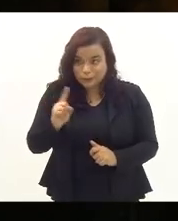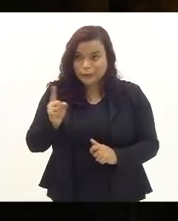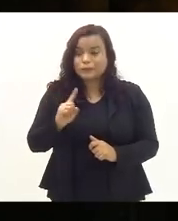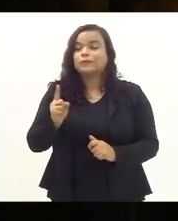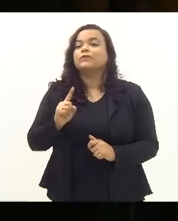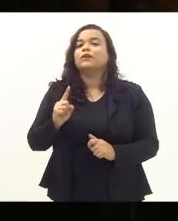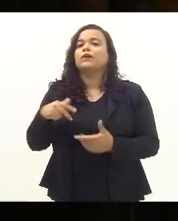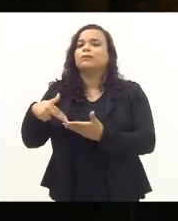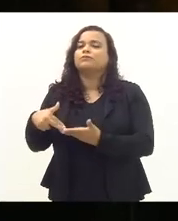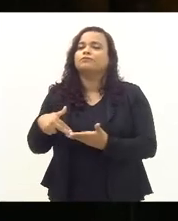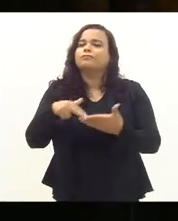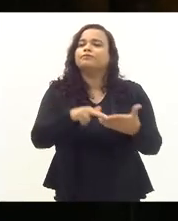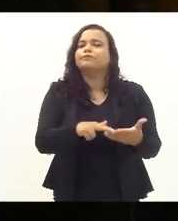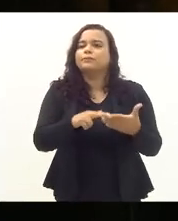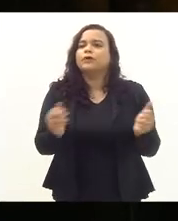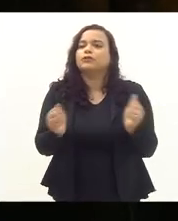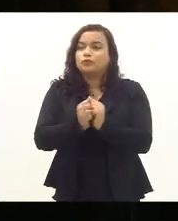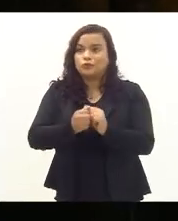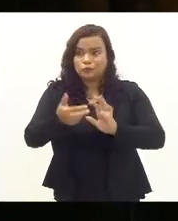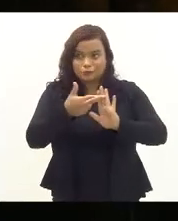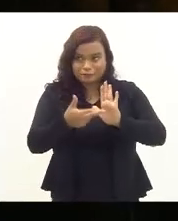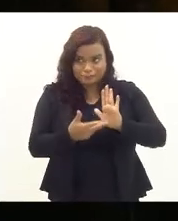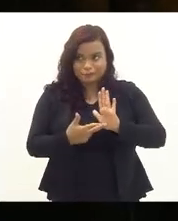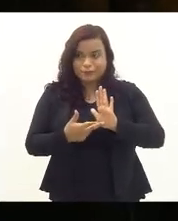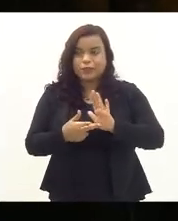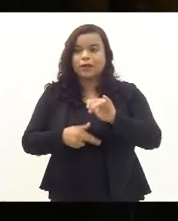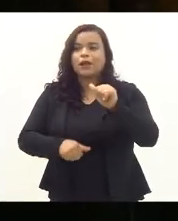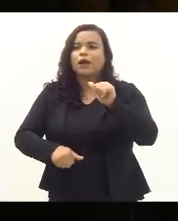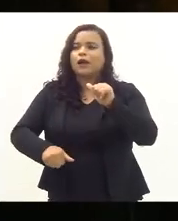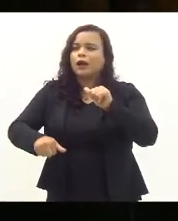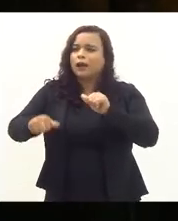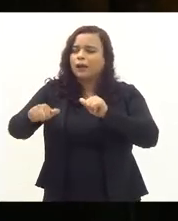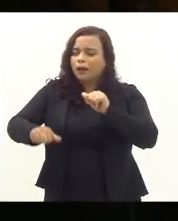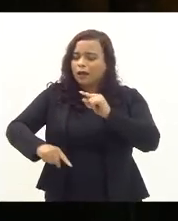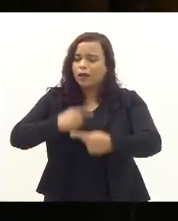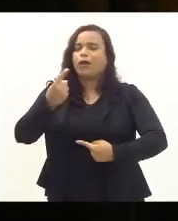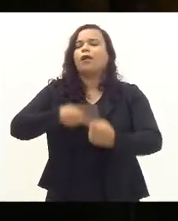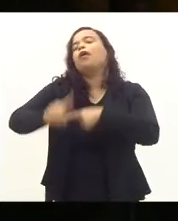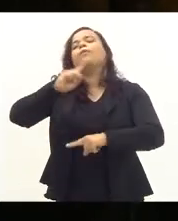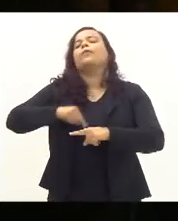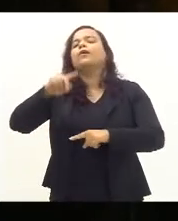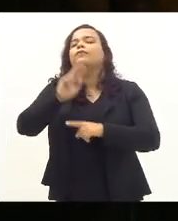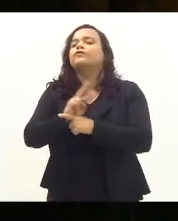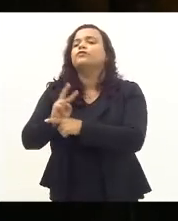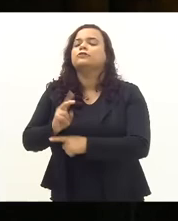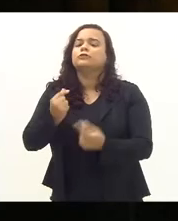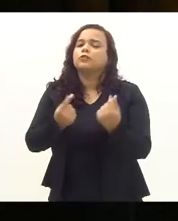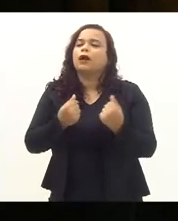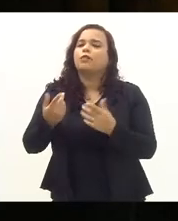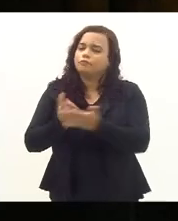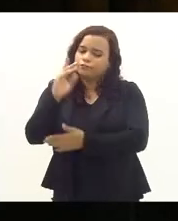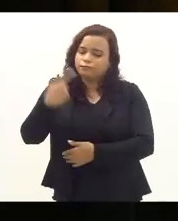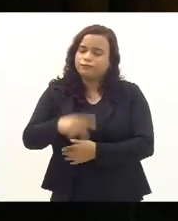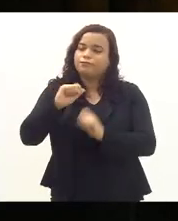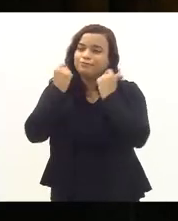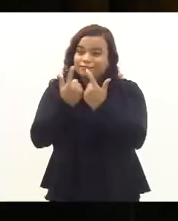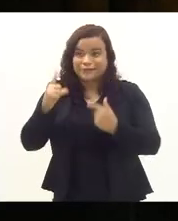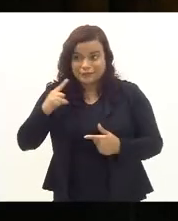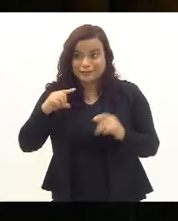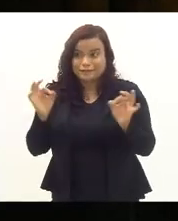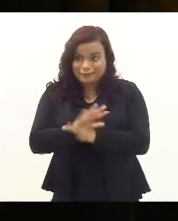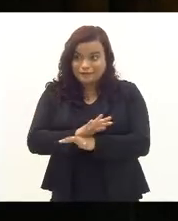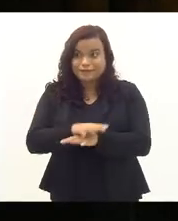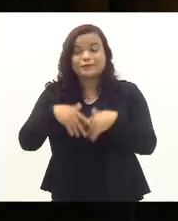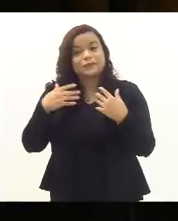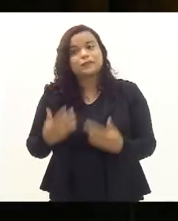encaminhar junto ao regime de recuperação fiscal que foi aprovado inclusive nessa casa então a